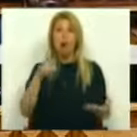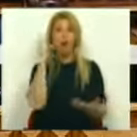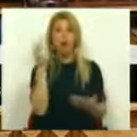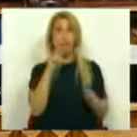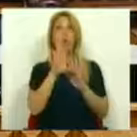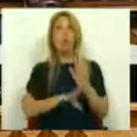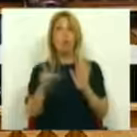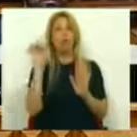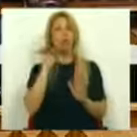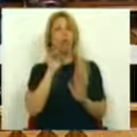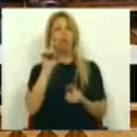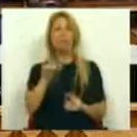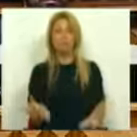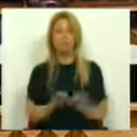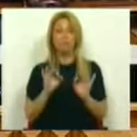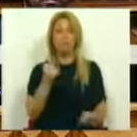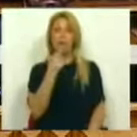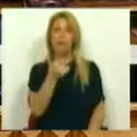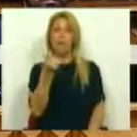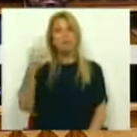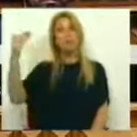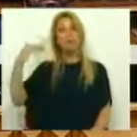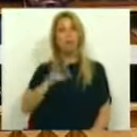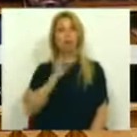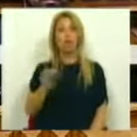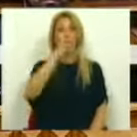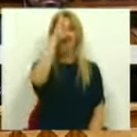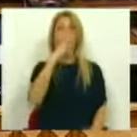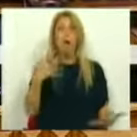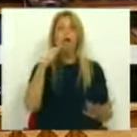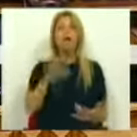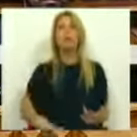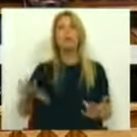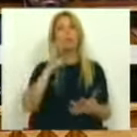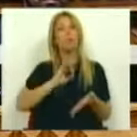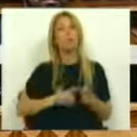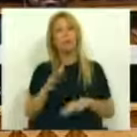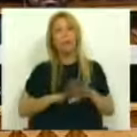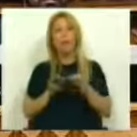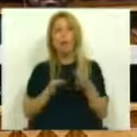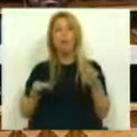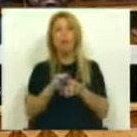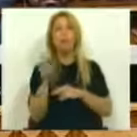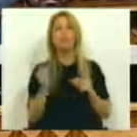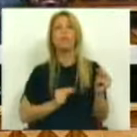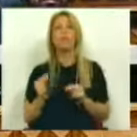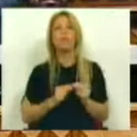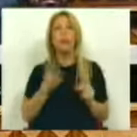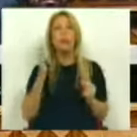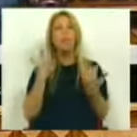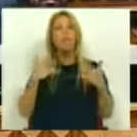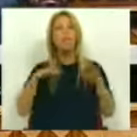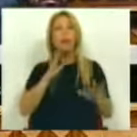importante, porque, como disse há pouco o Sr. Primeiro-Ministro, nós estamos numa circunstância em que é necessário fazer o ajustamento financeiro, mas é